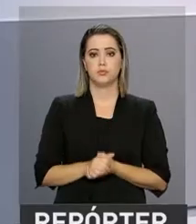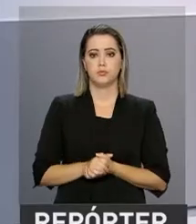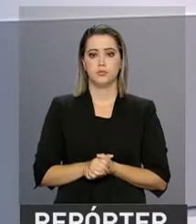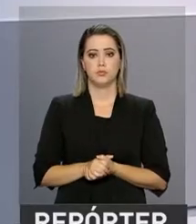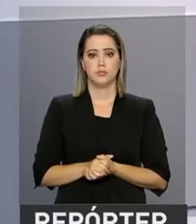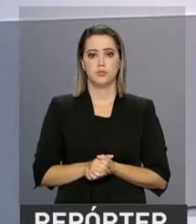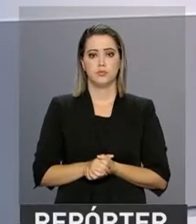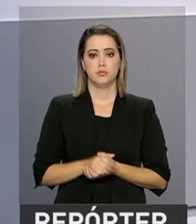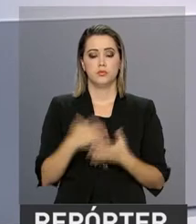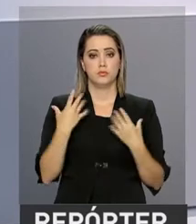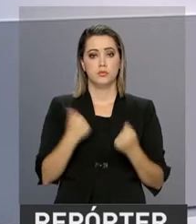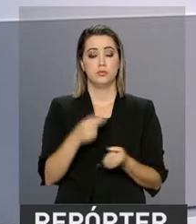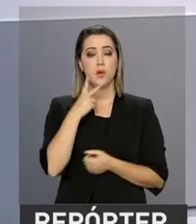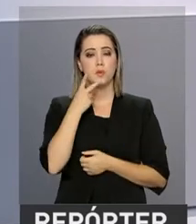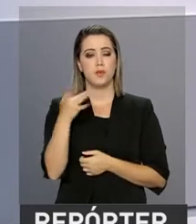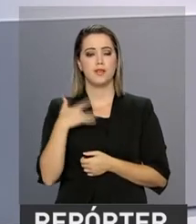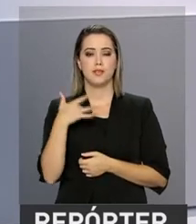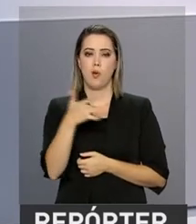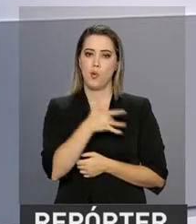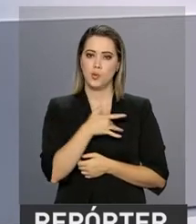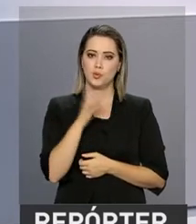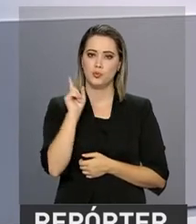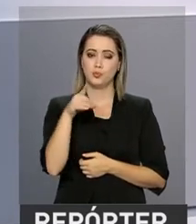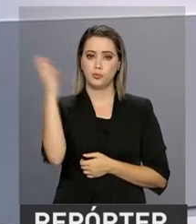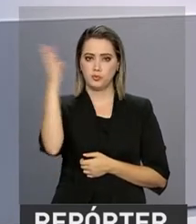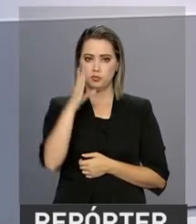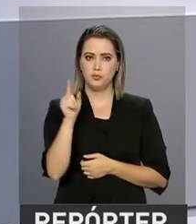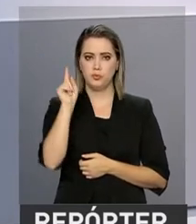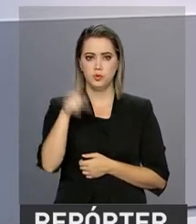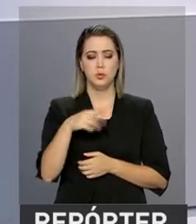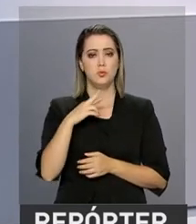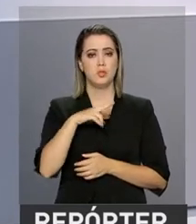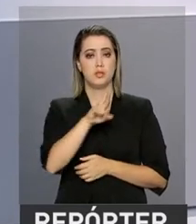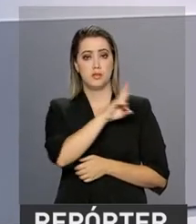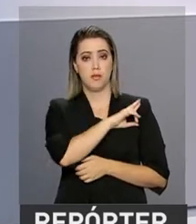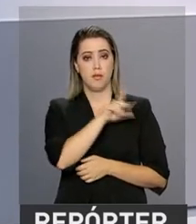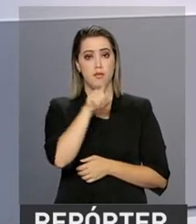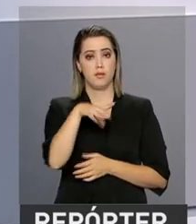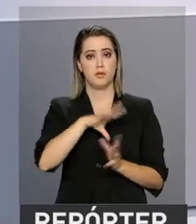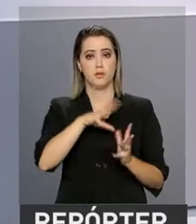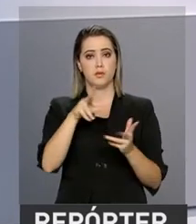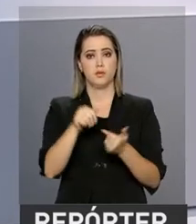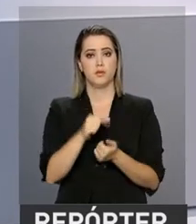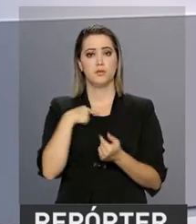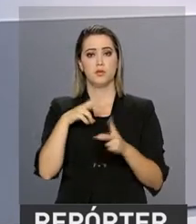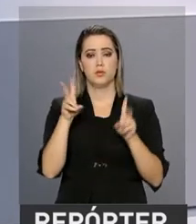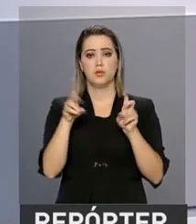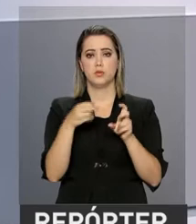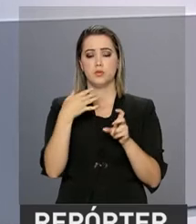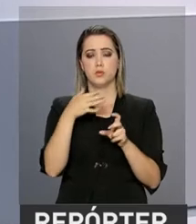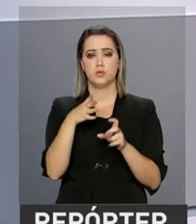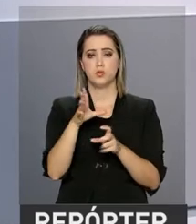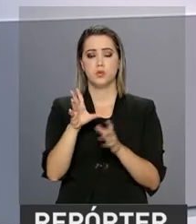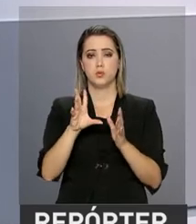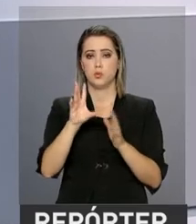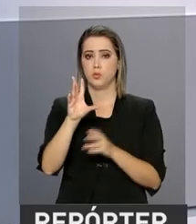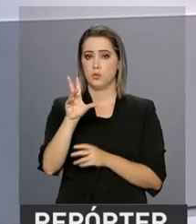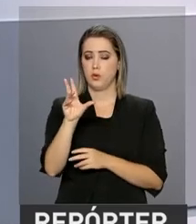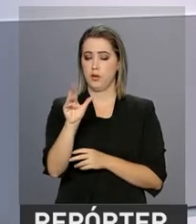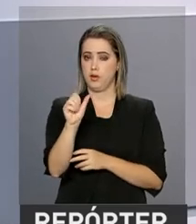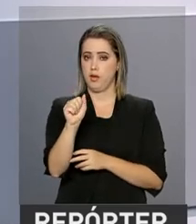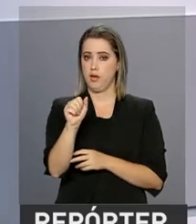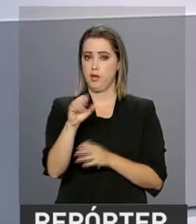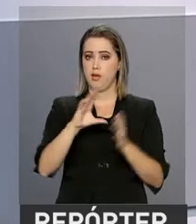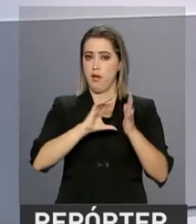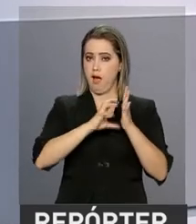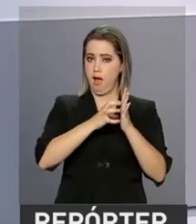vamos tratar de saúde agora o brasil é referência mundial quando o assunto é combate à aids e agora o país vai